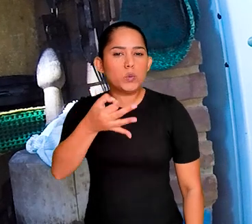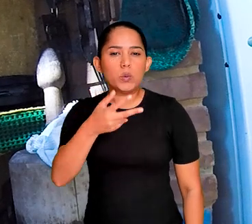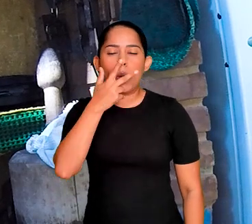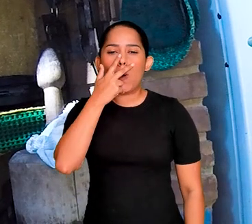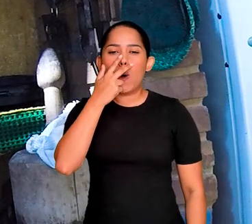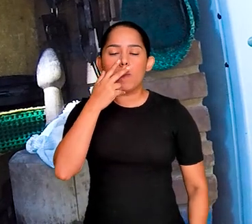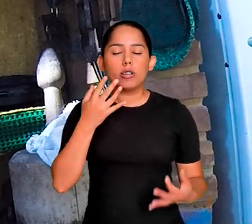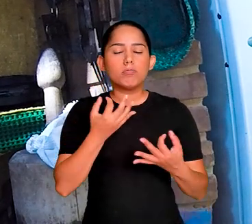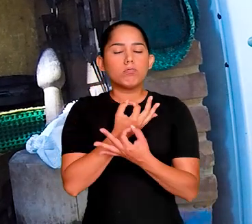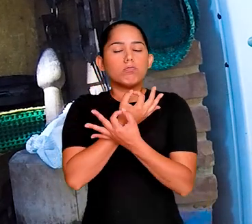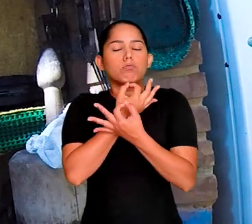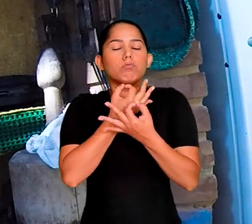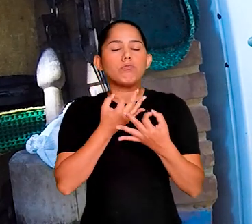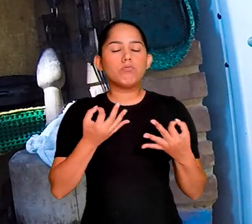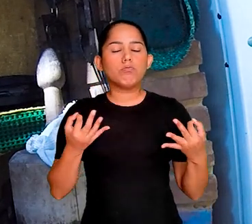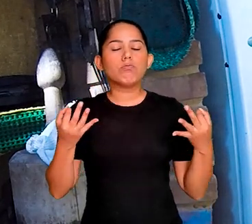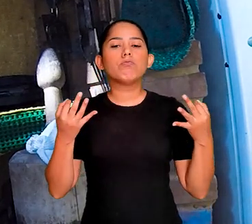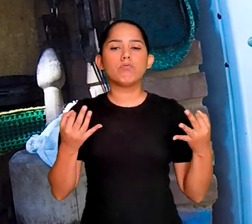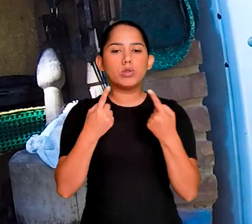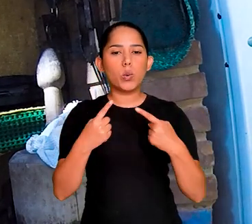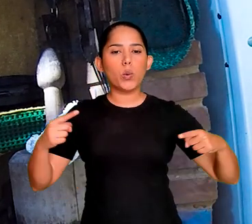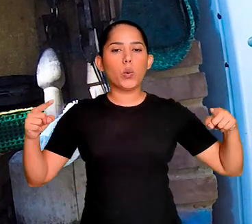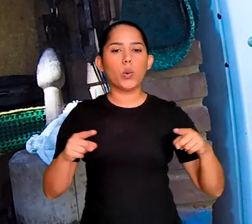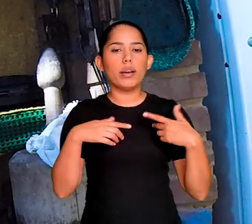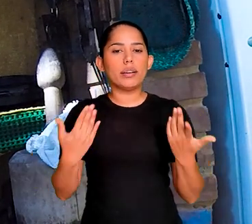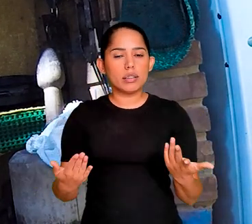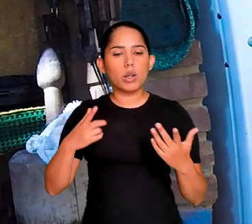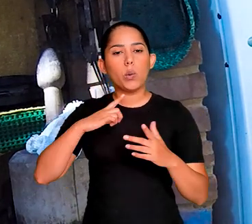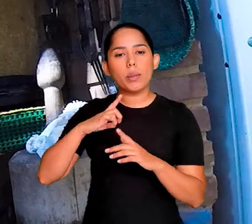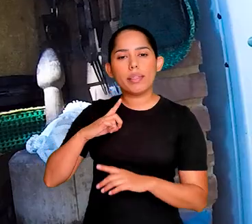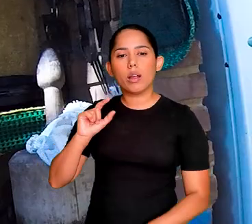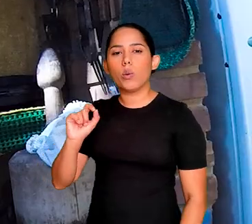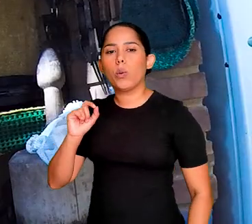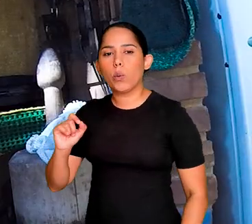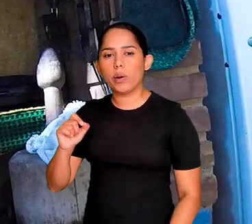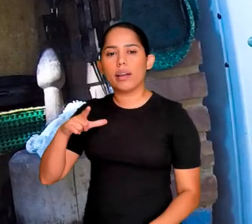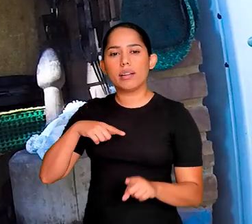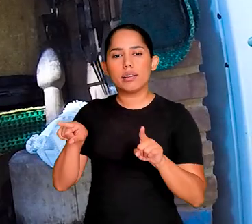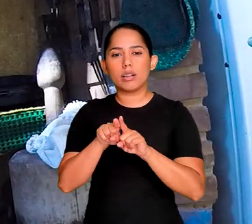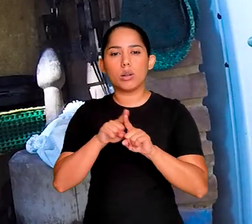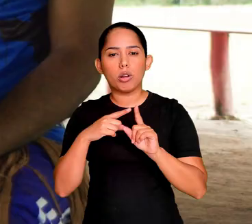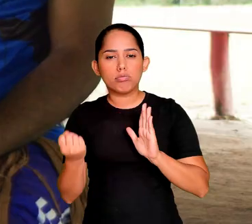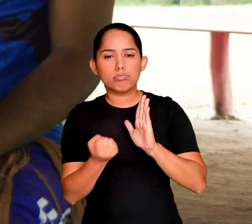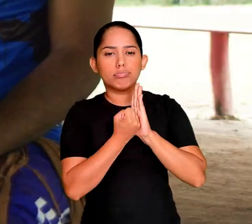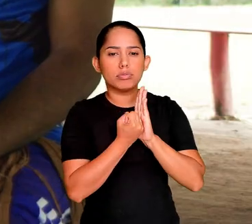Como se fosse um eterno mantra, né? Então, na tradição ancestral do Tupi-Guarani, o Oai é um mantra